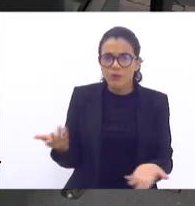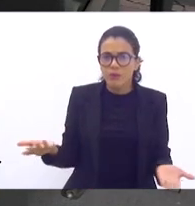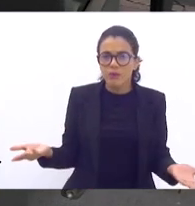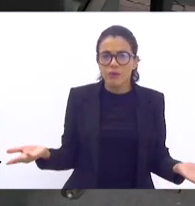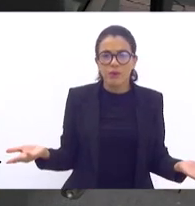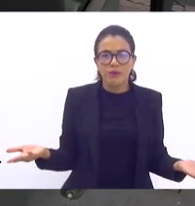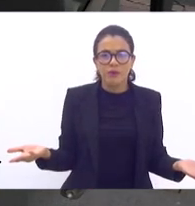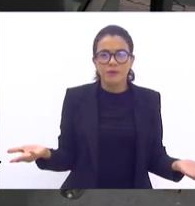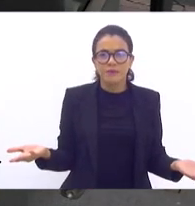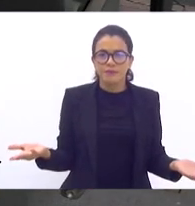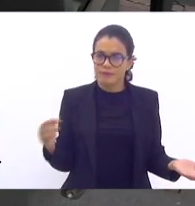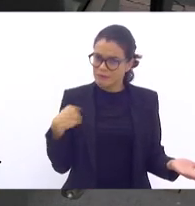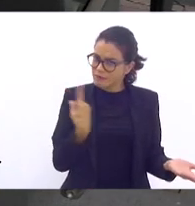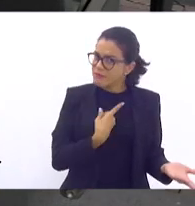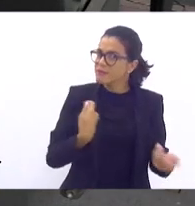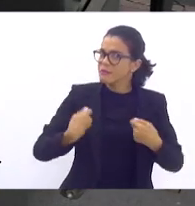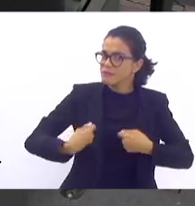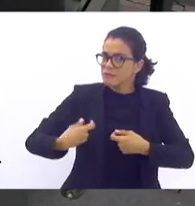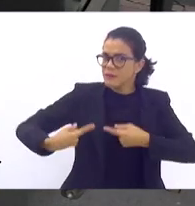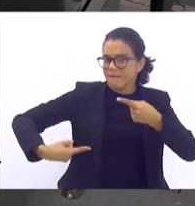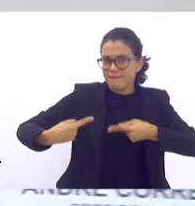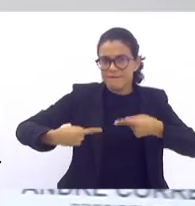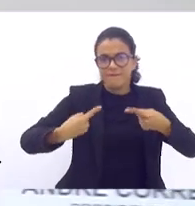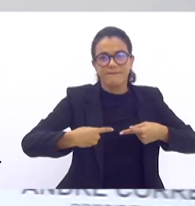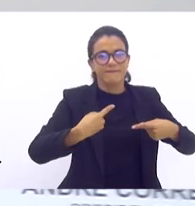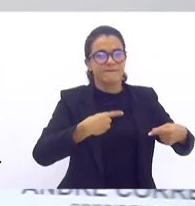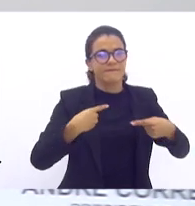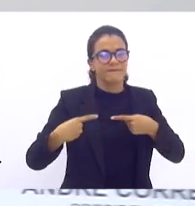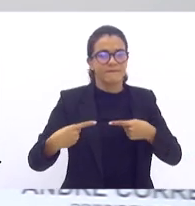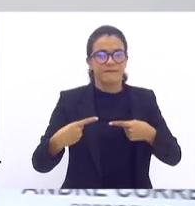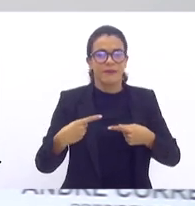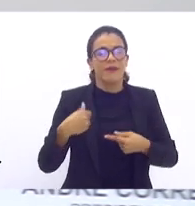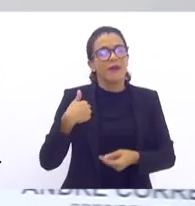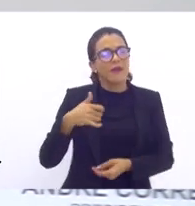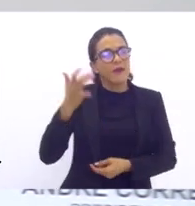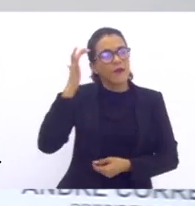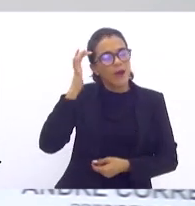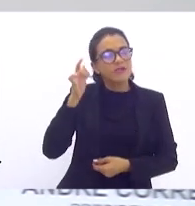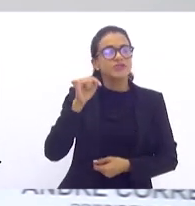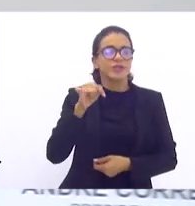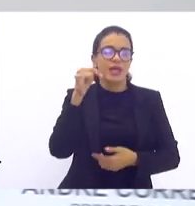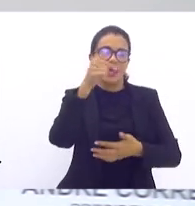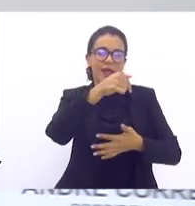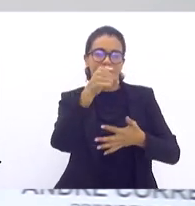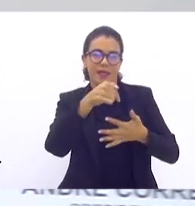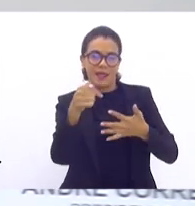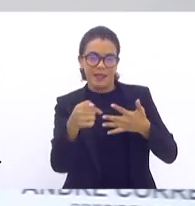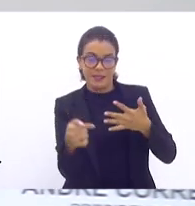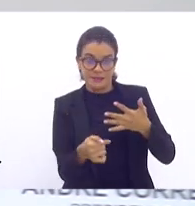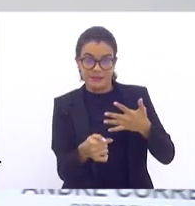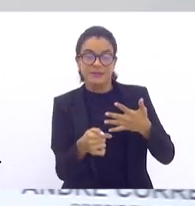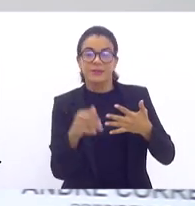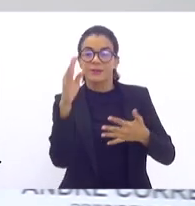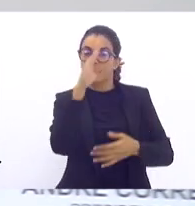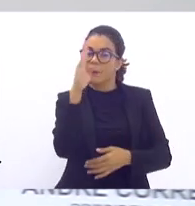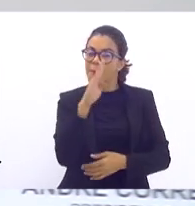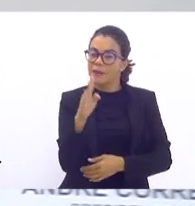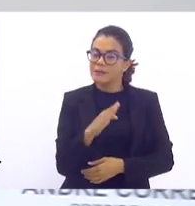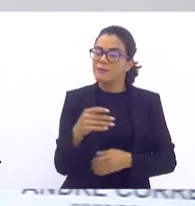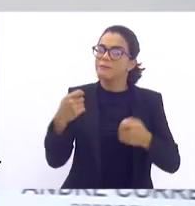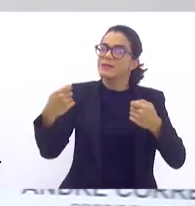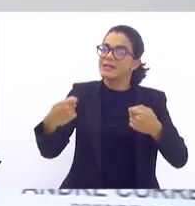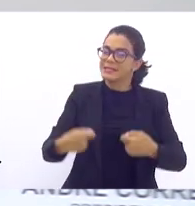e a gente precisa discutir isso Então eu acho que são essas questões que o Brasil precisa